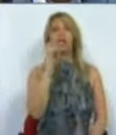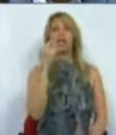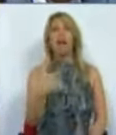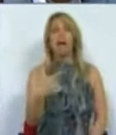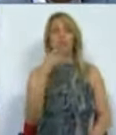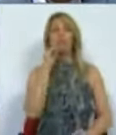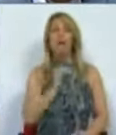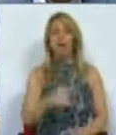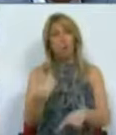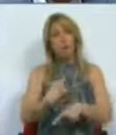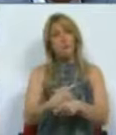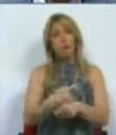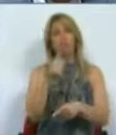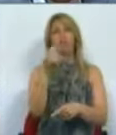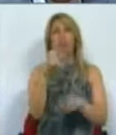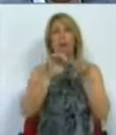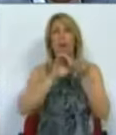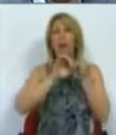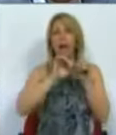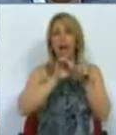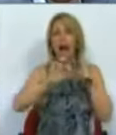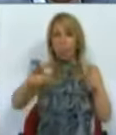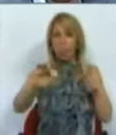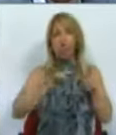por cabo, convocam